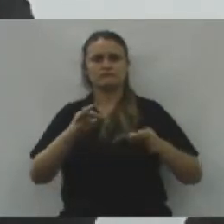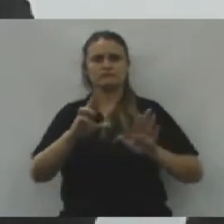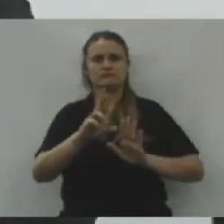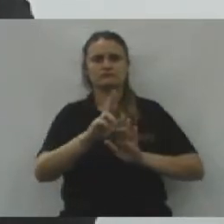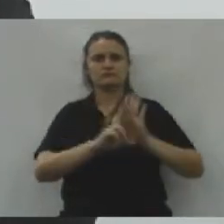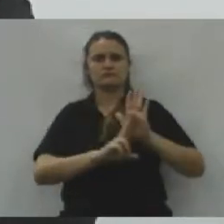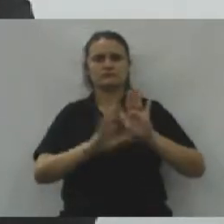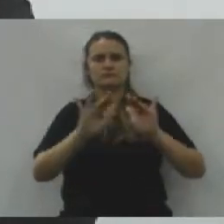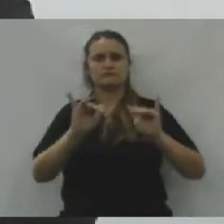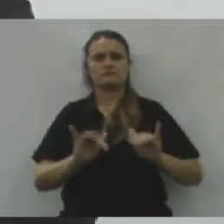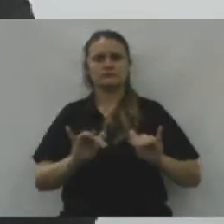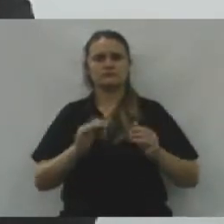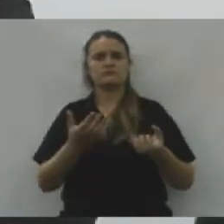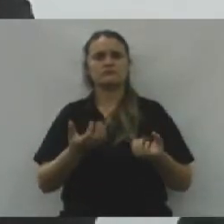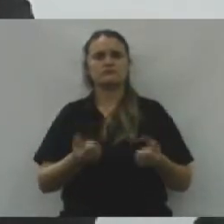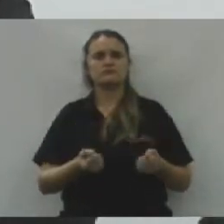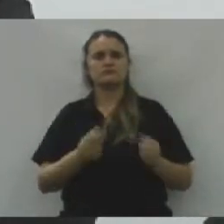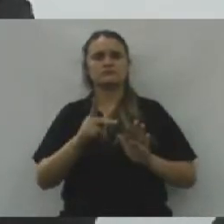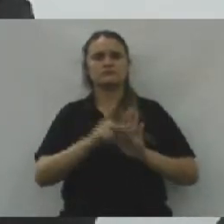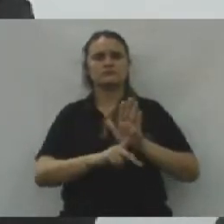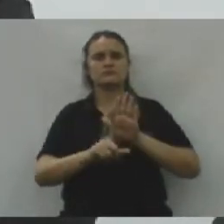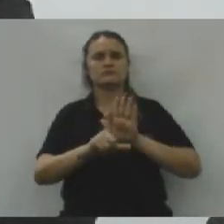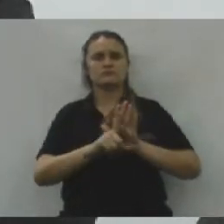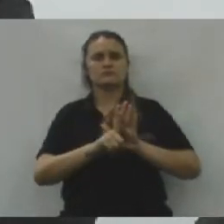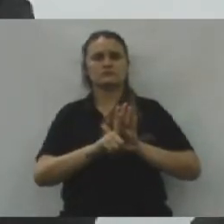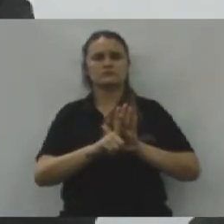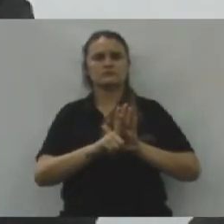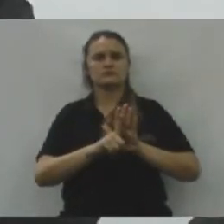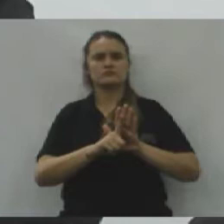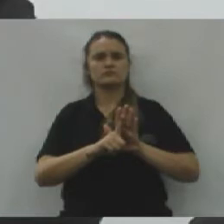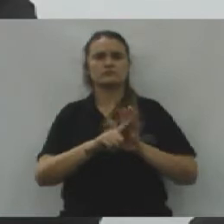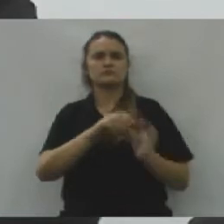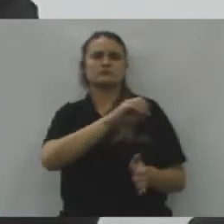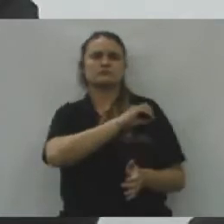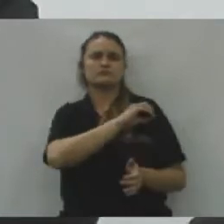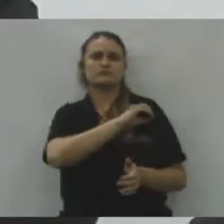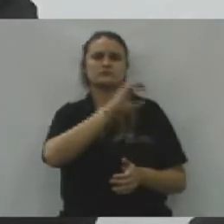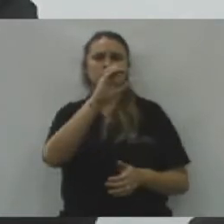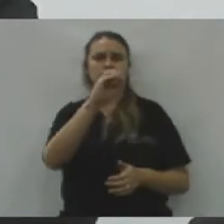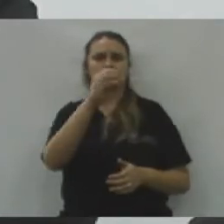Redação Final, favorável ao projeto de lei ordinária número